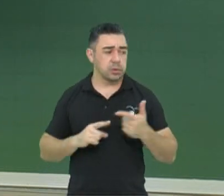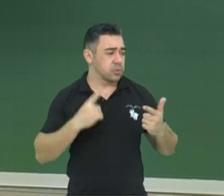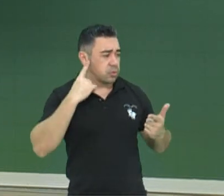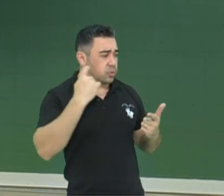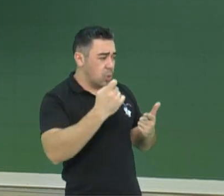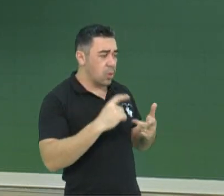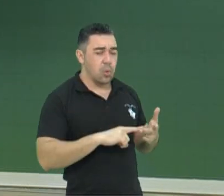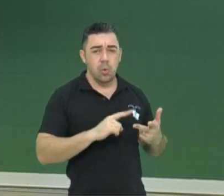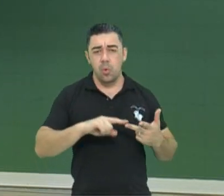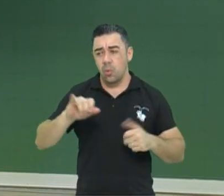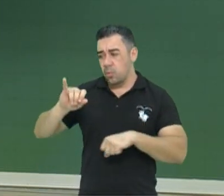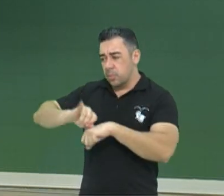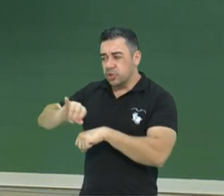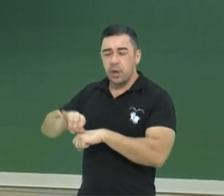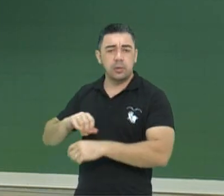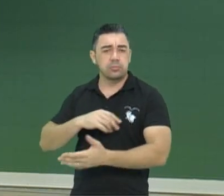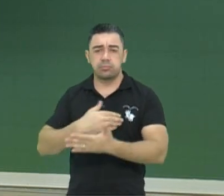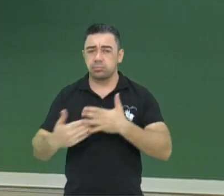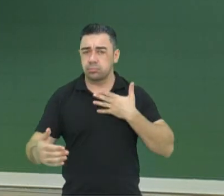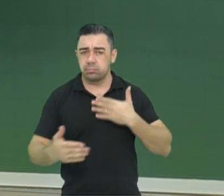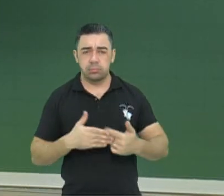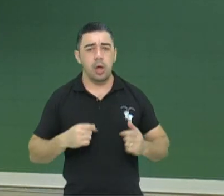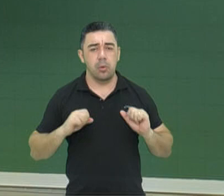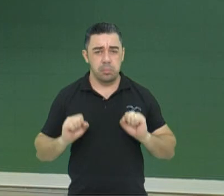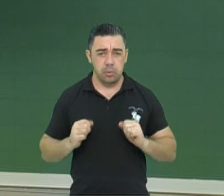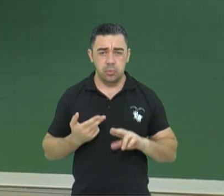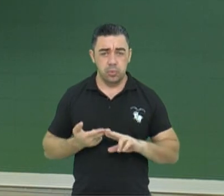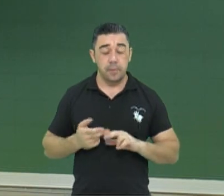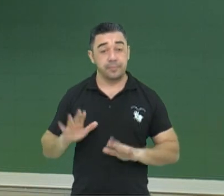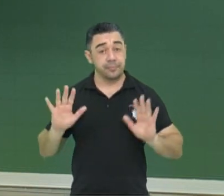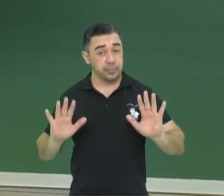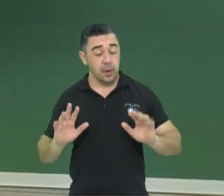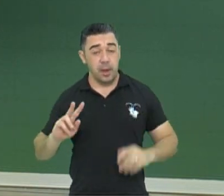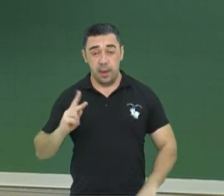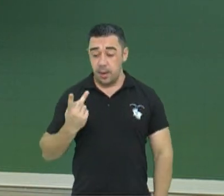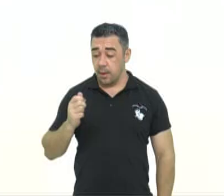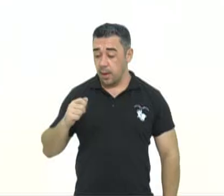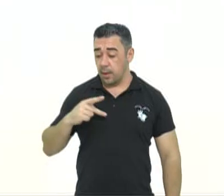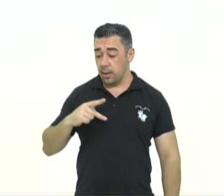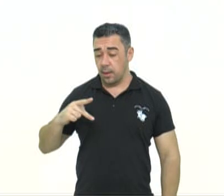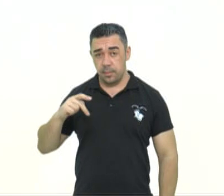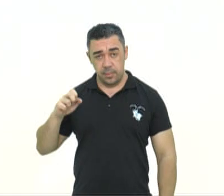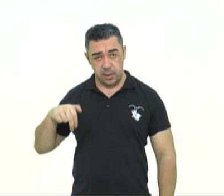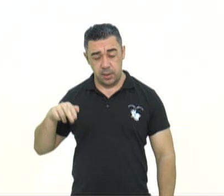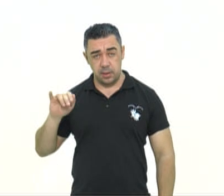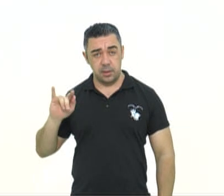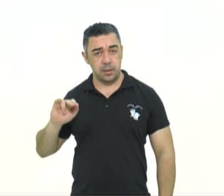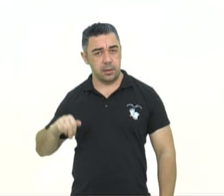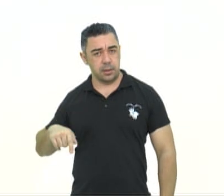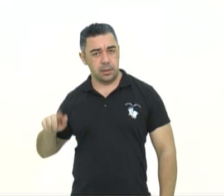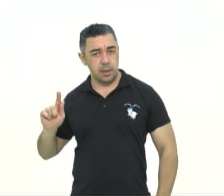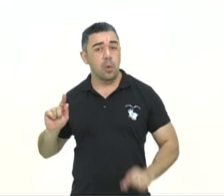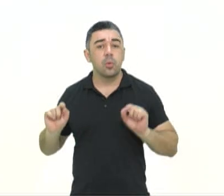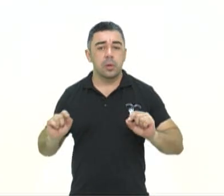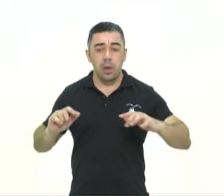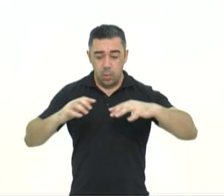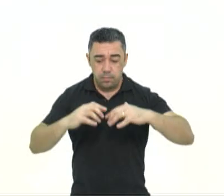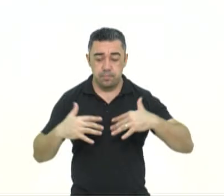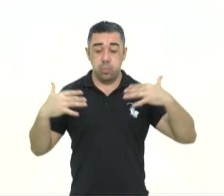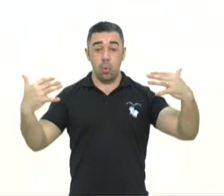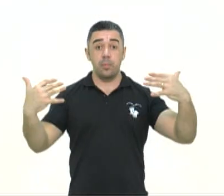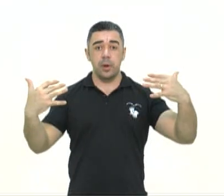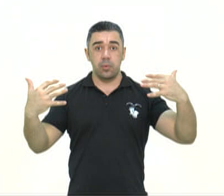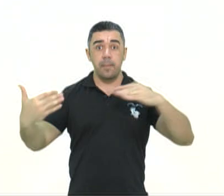usar a teatralidade, o que eu achar melhor. Com relação ao happening, é a mesma coisa, só que a única coisa é a participação do público